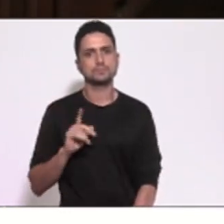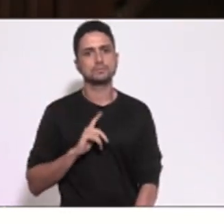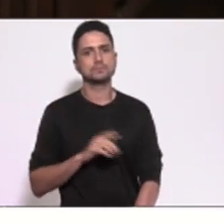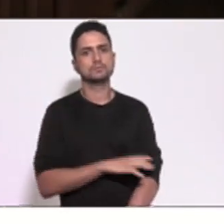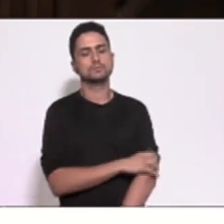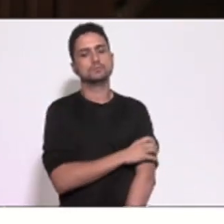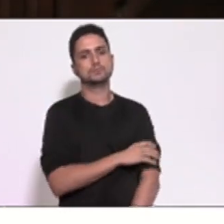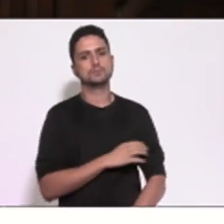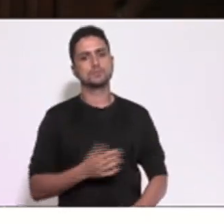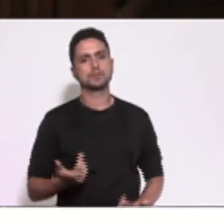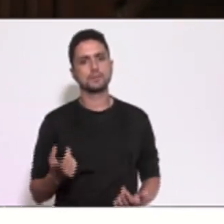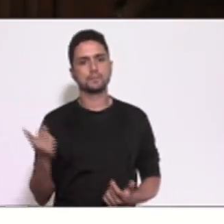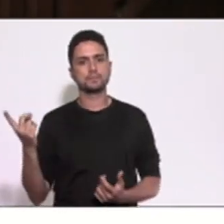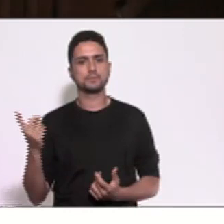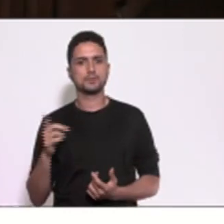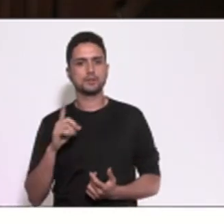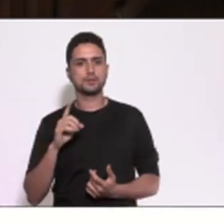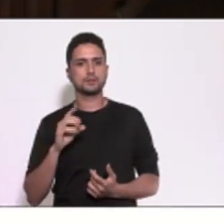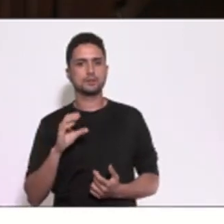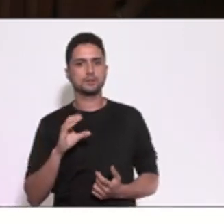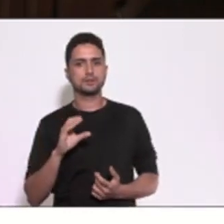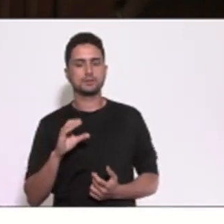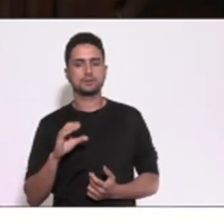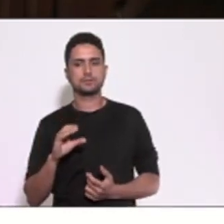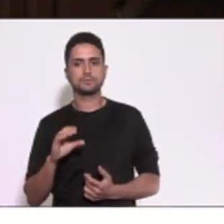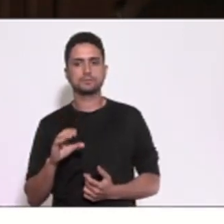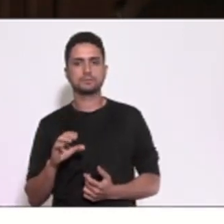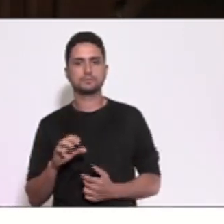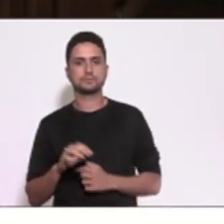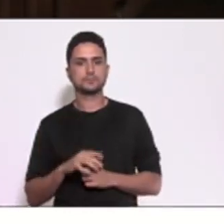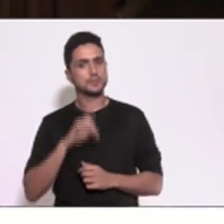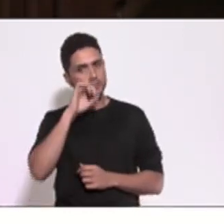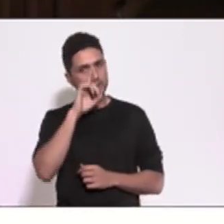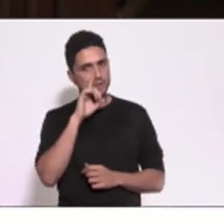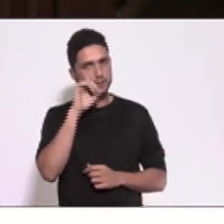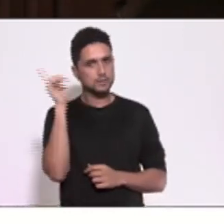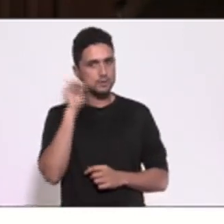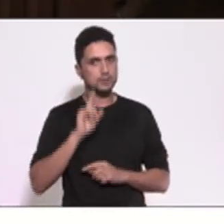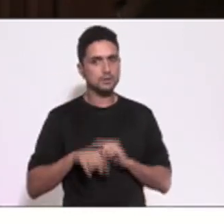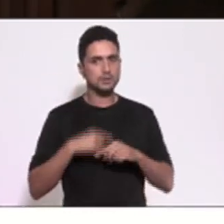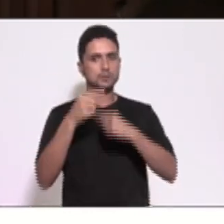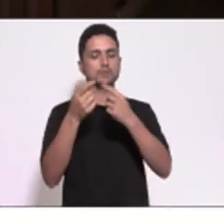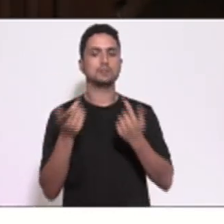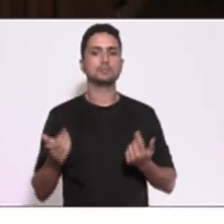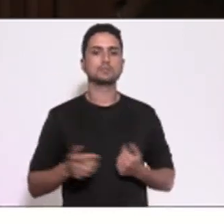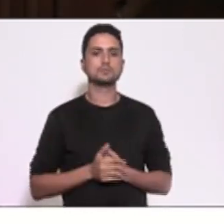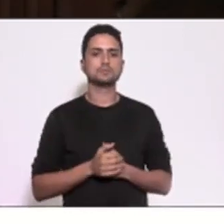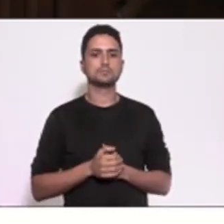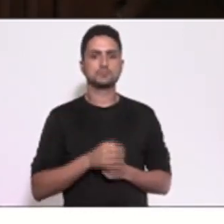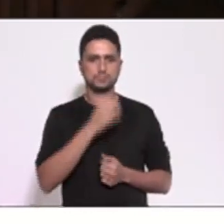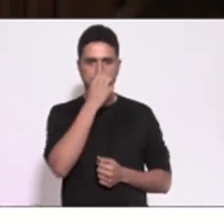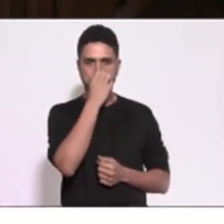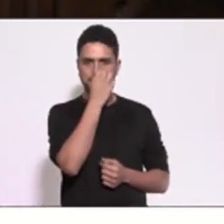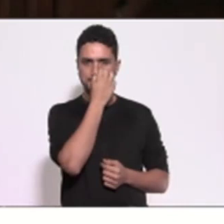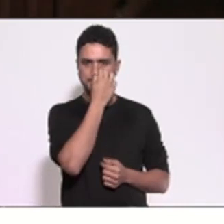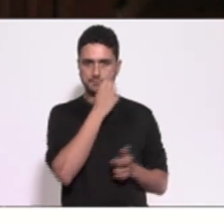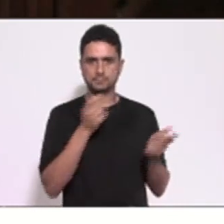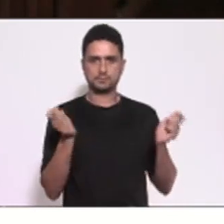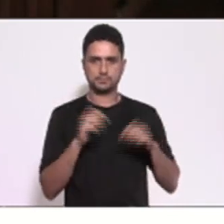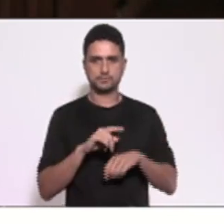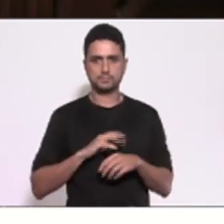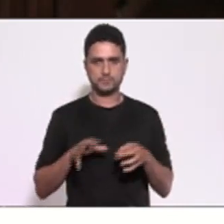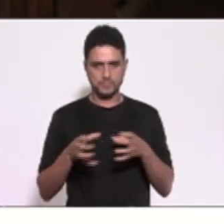dessa crise, consiga ser, afinal de contas, administrado por uma equipe, por uma instituição, por